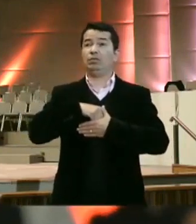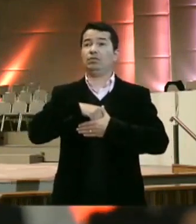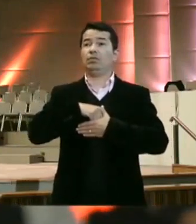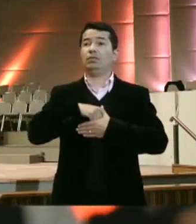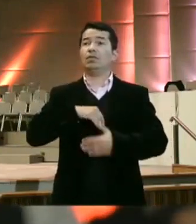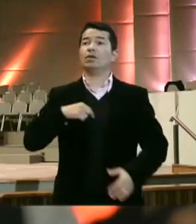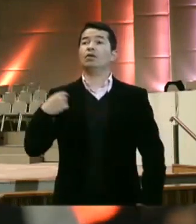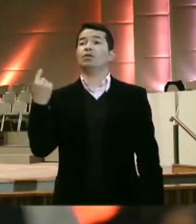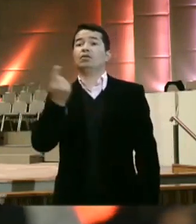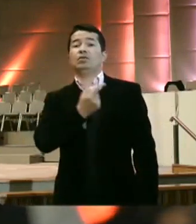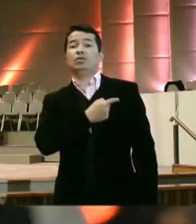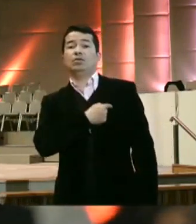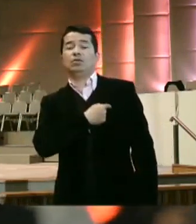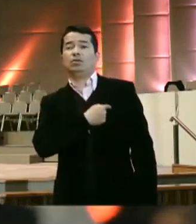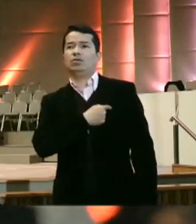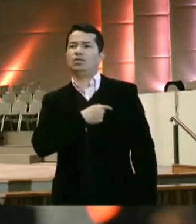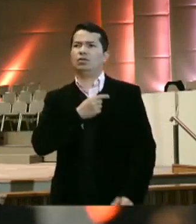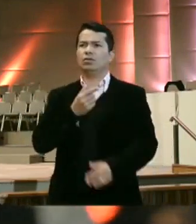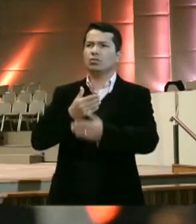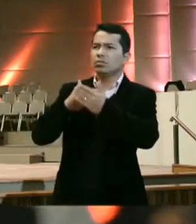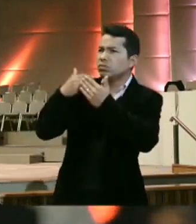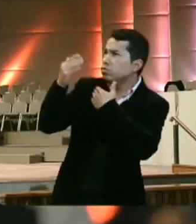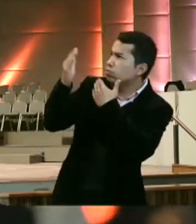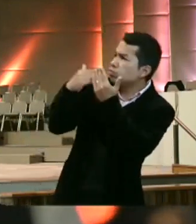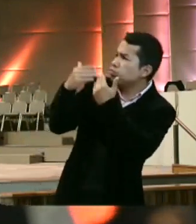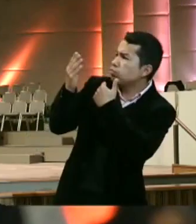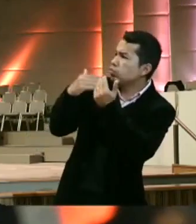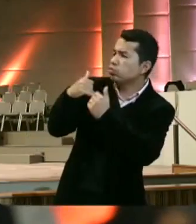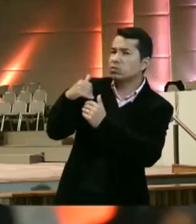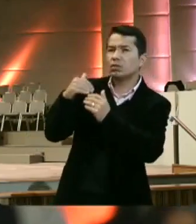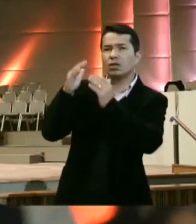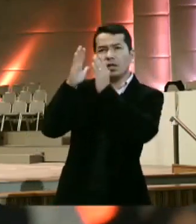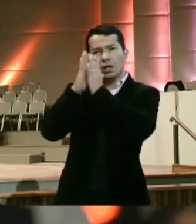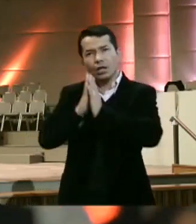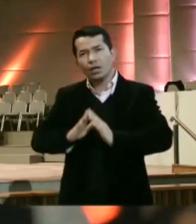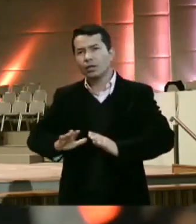e faz a Tua obra na minha vida. E nesse processo nós somos abençoados.